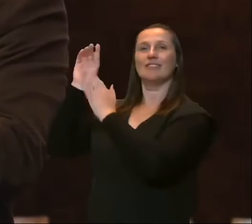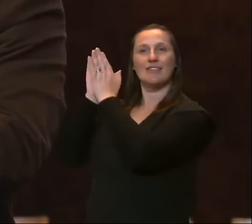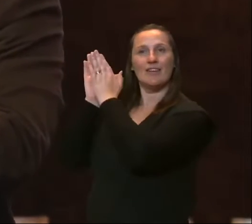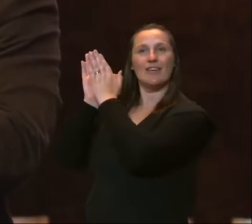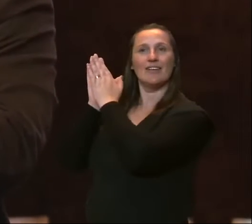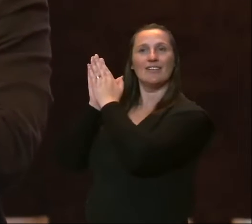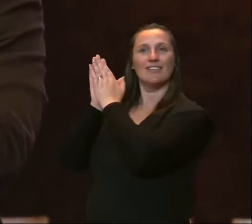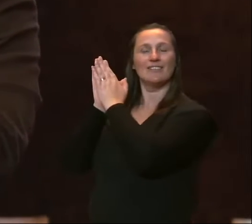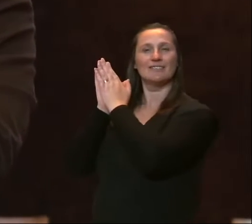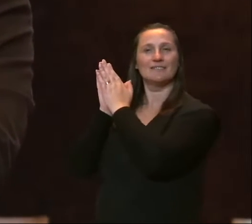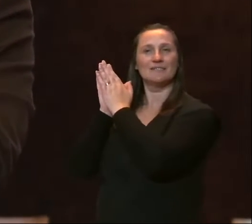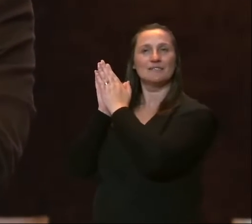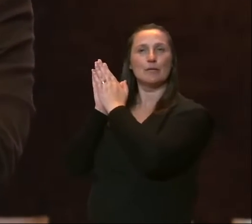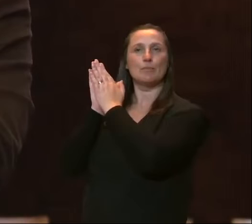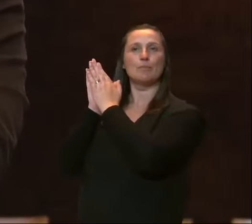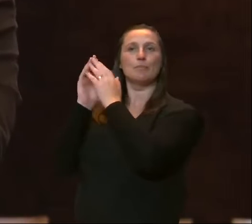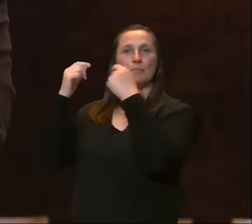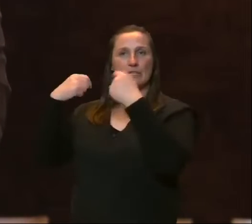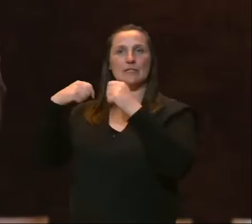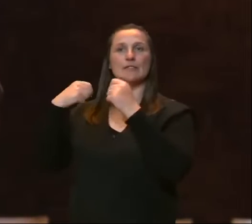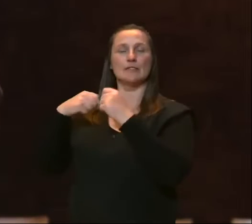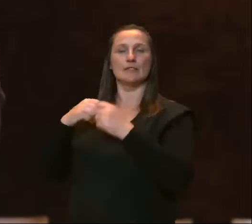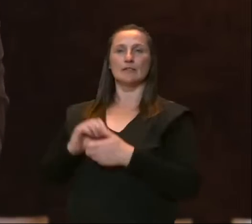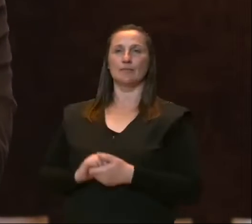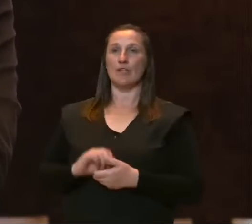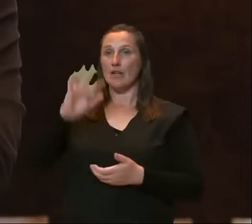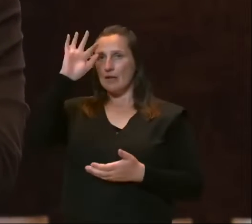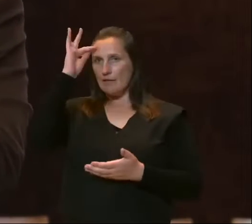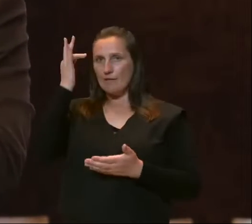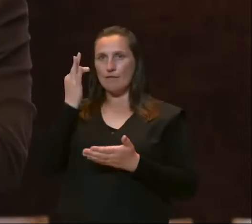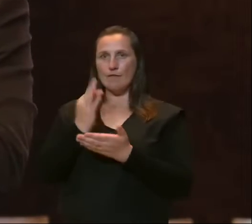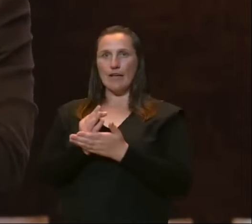A fé não é uma afobação.